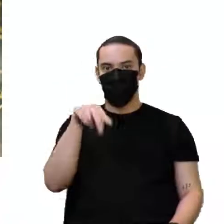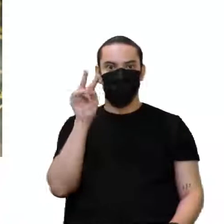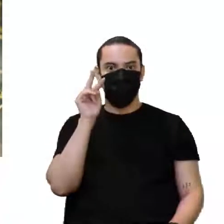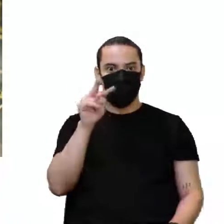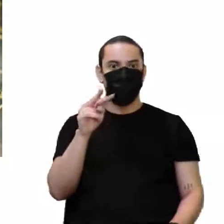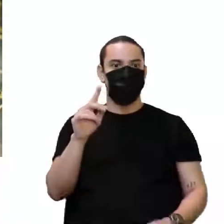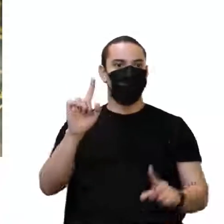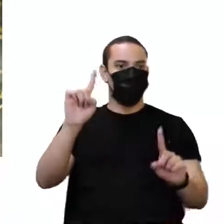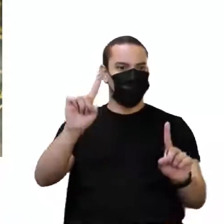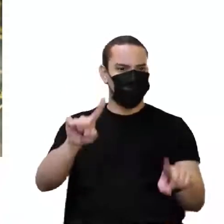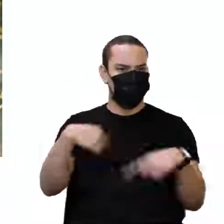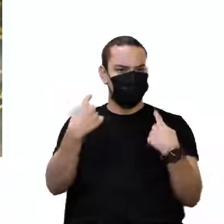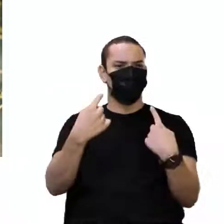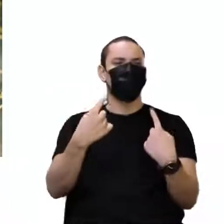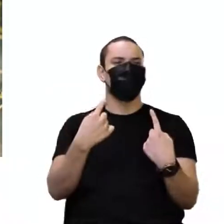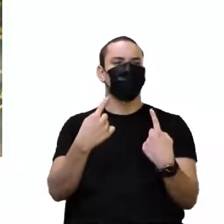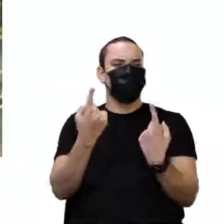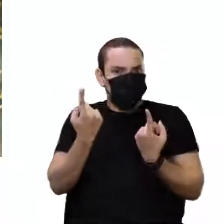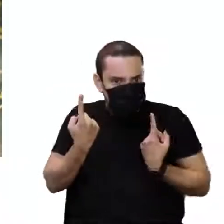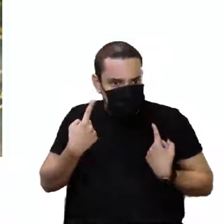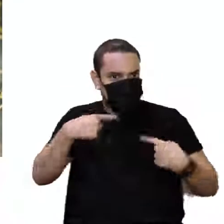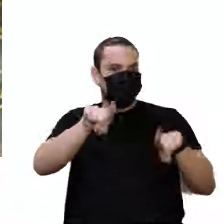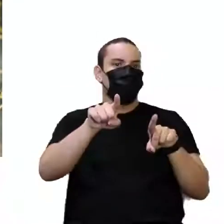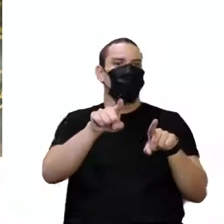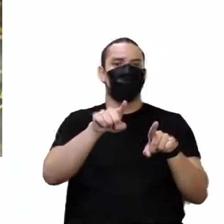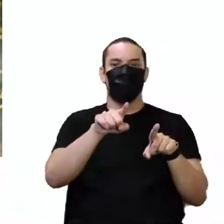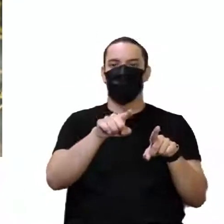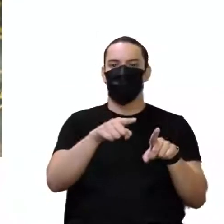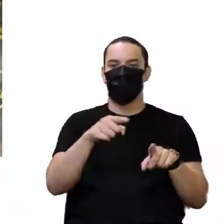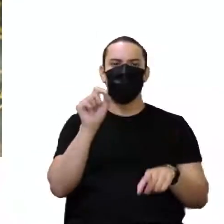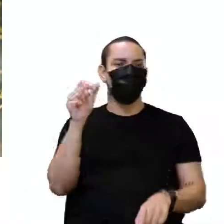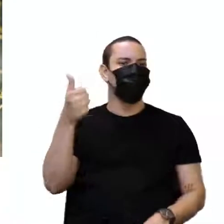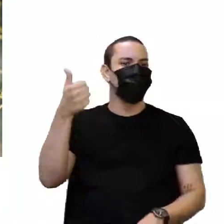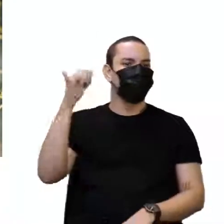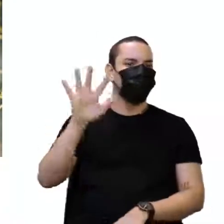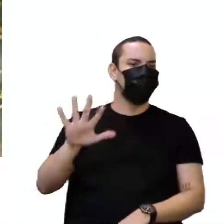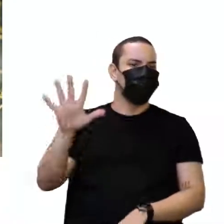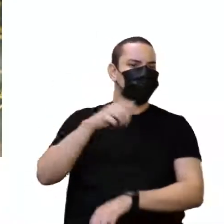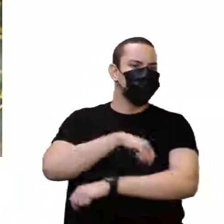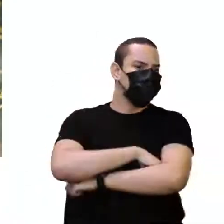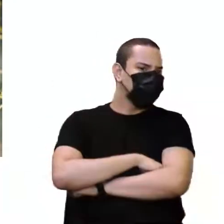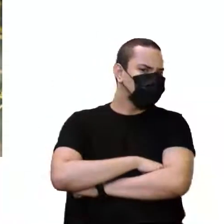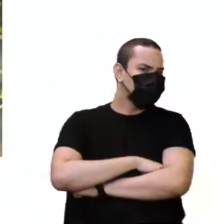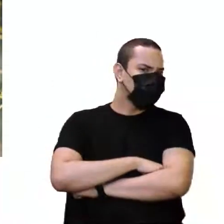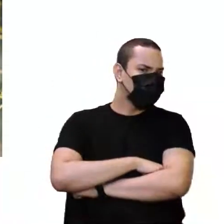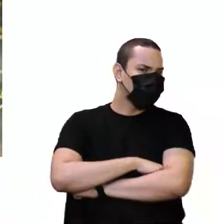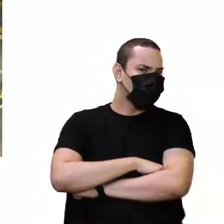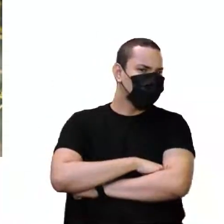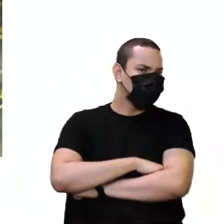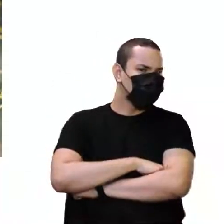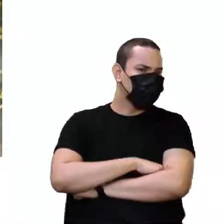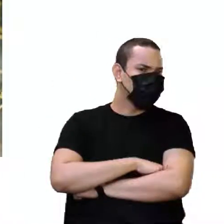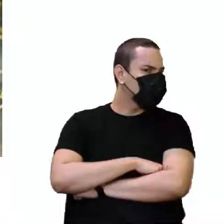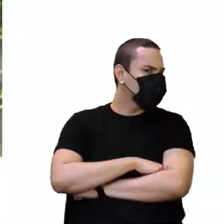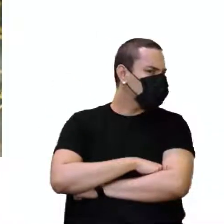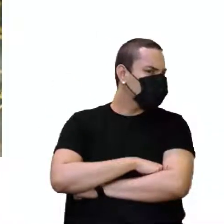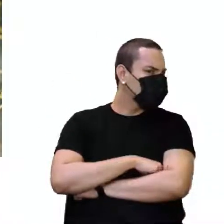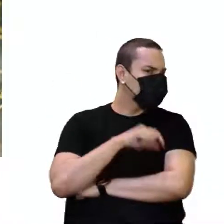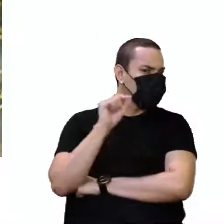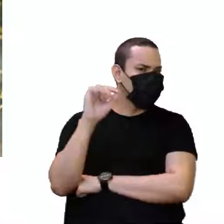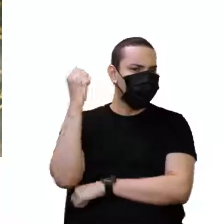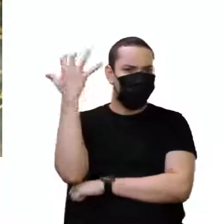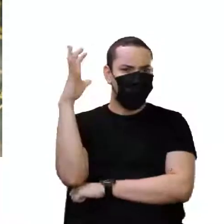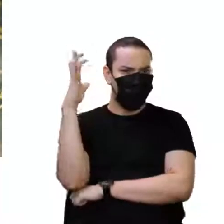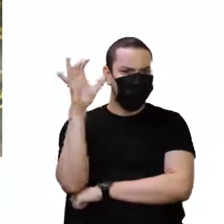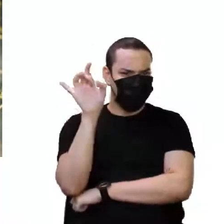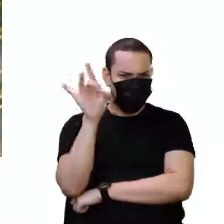esse desafio. Identificar aí o que a gente tem nessa primeira imagem. Professora, eu estou vendo um tronco de uma árvore e estou vendo uns galhos.